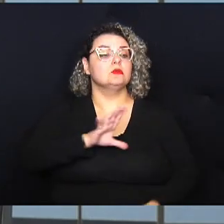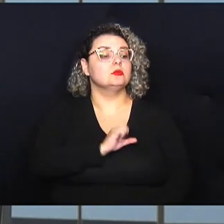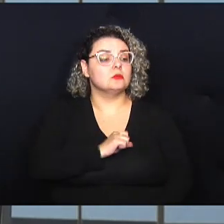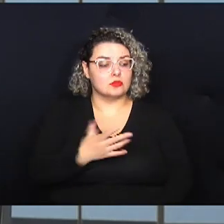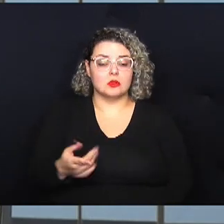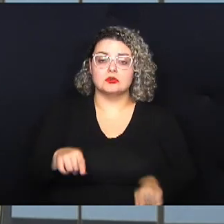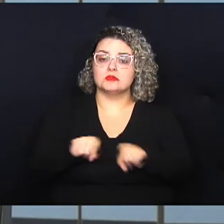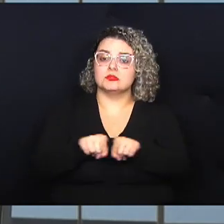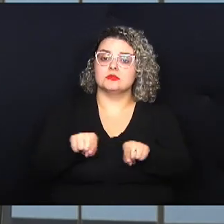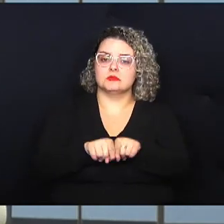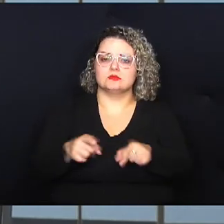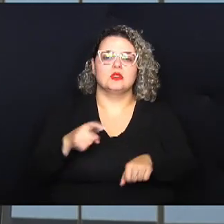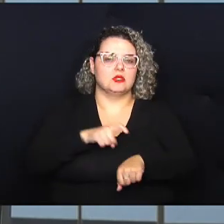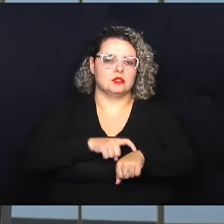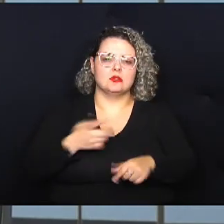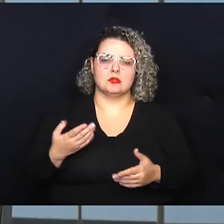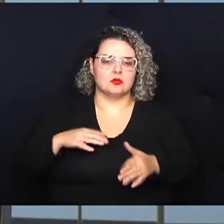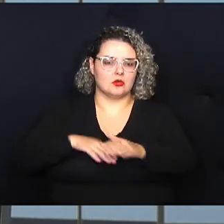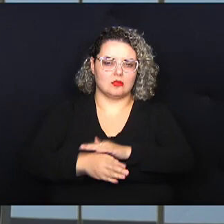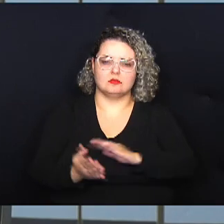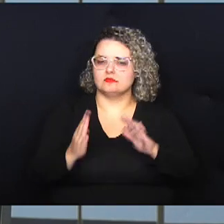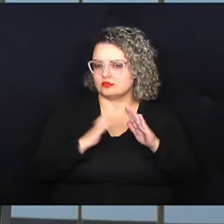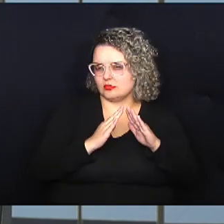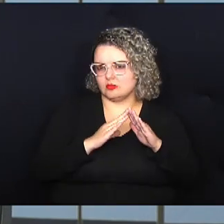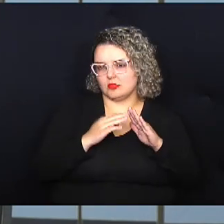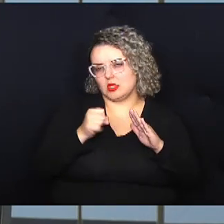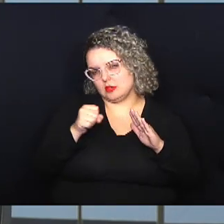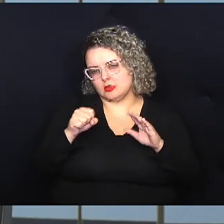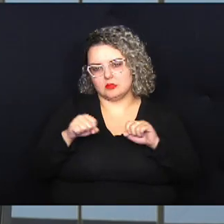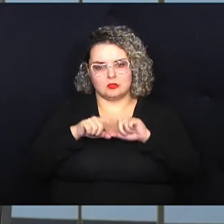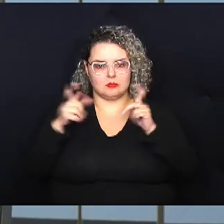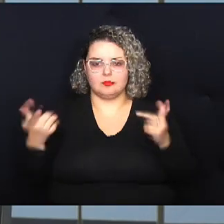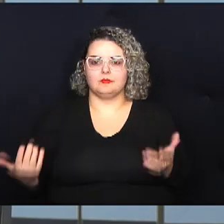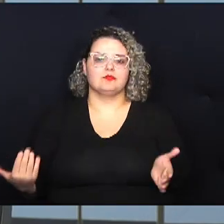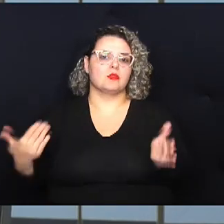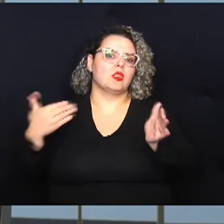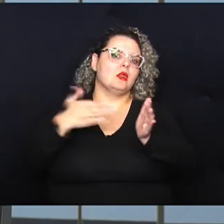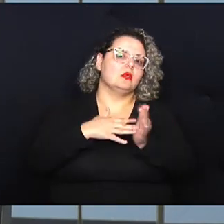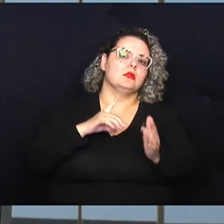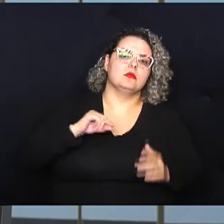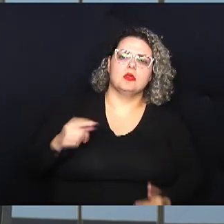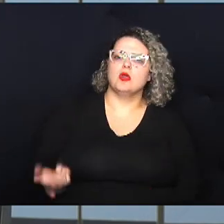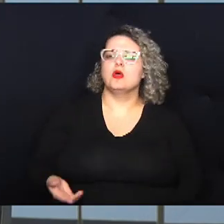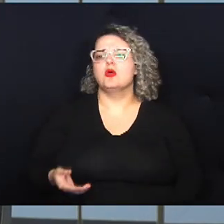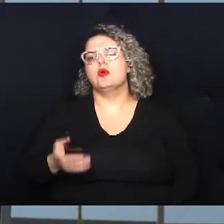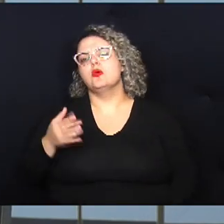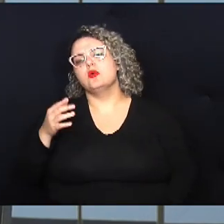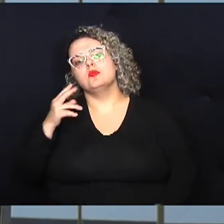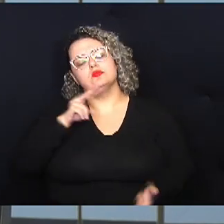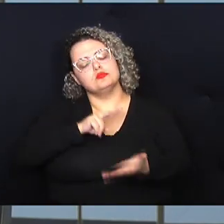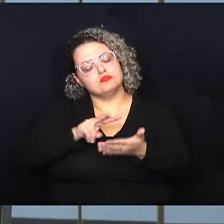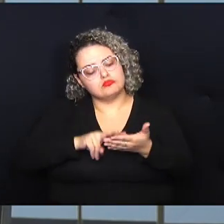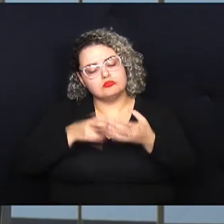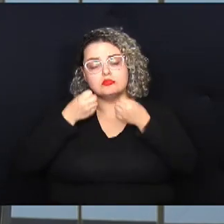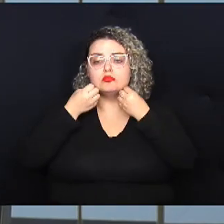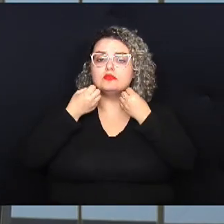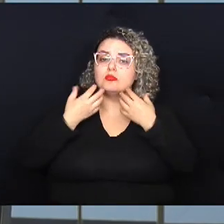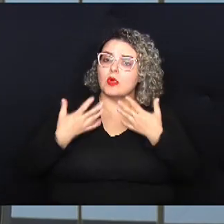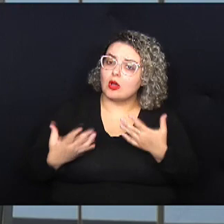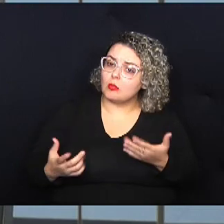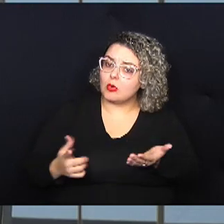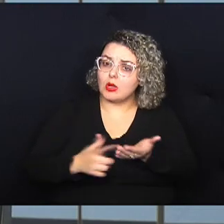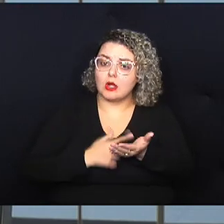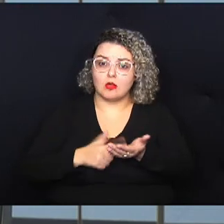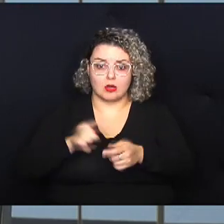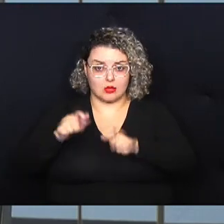também esse horário, né? Porque eu costumo sair de casa por volta das 8. Então, até eu sair, então eu consigo fazer uma boa leitura, sempre de um bom livro. As